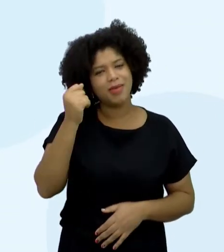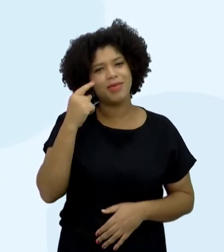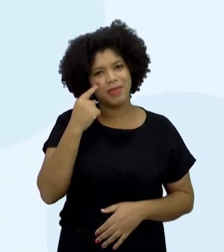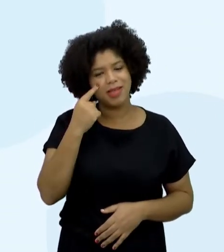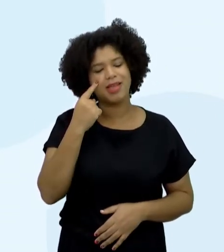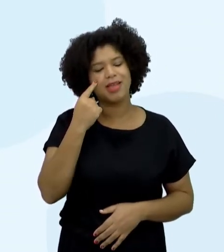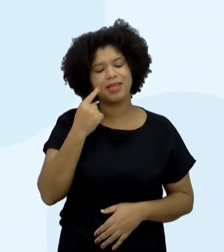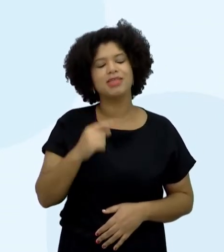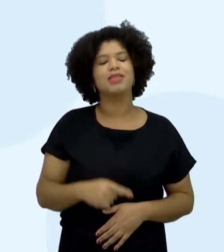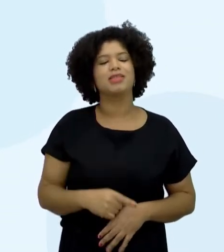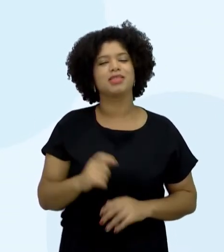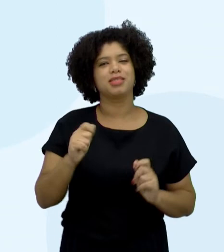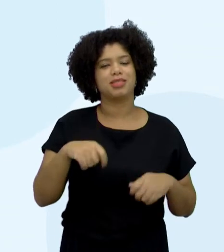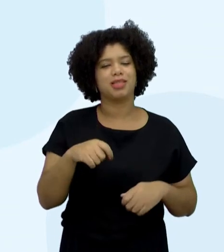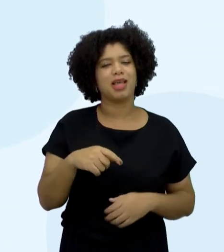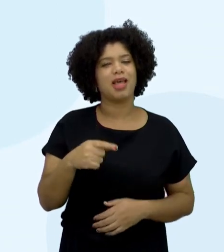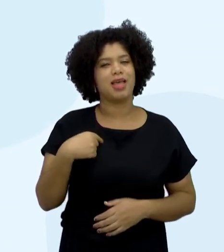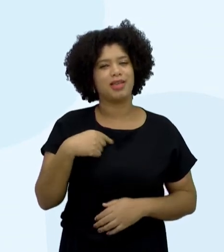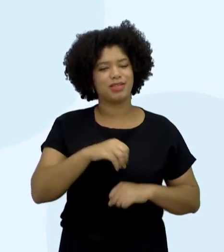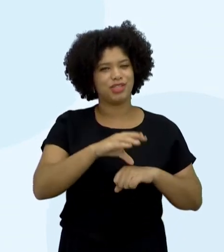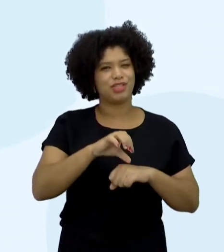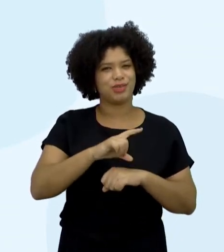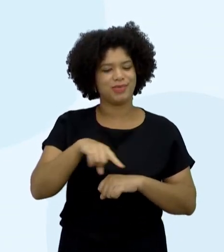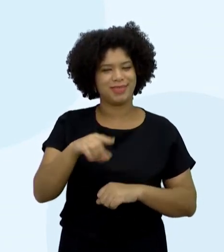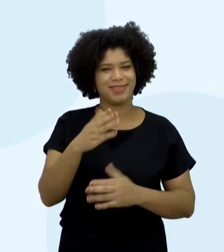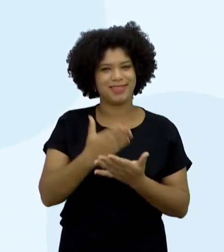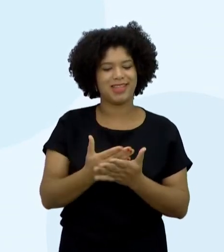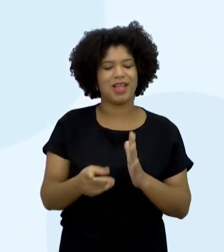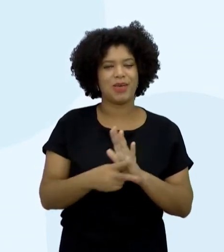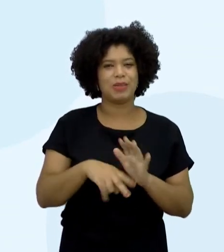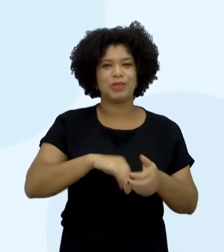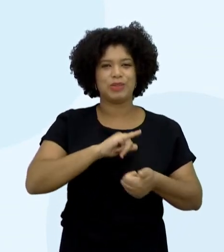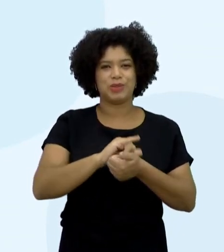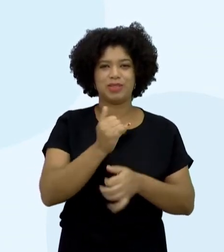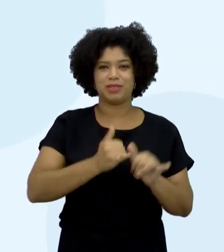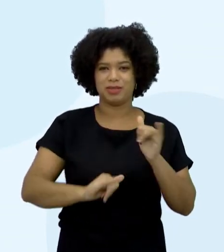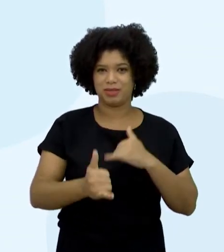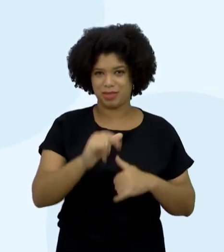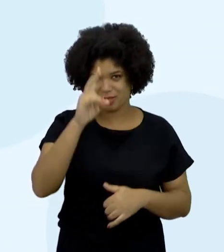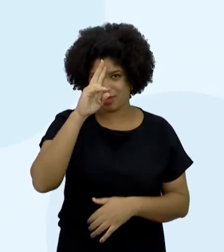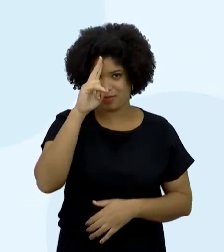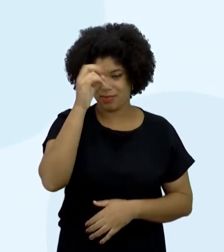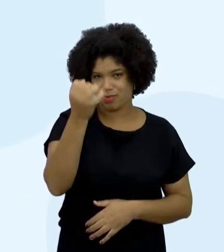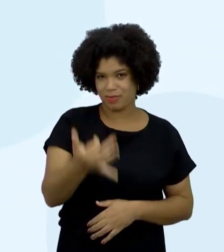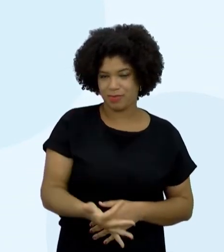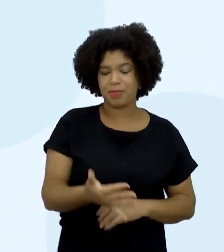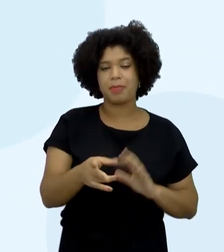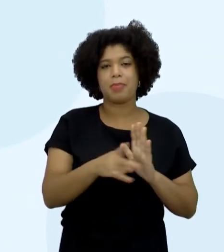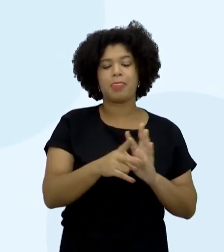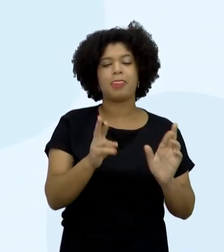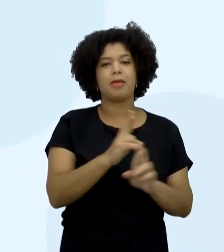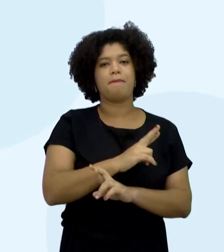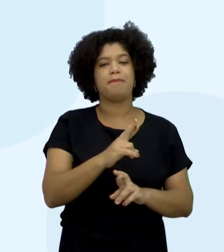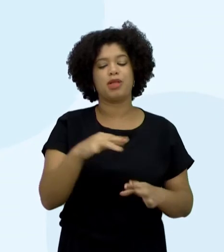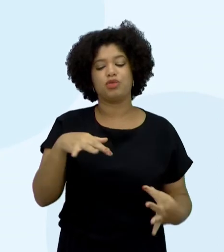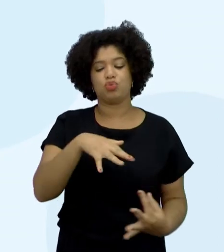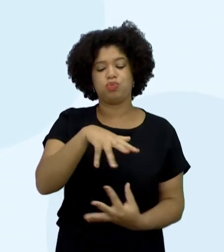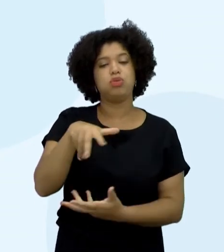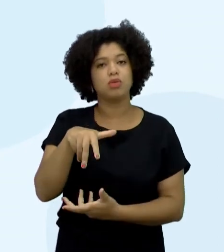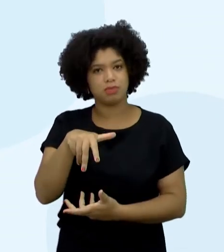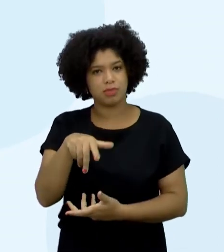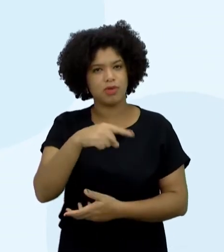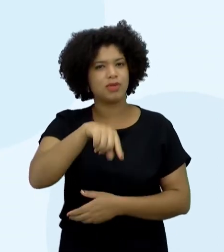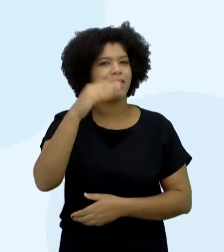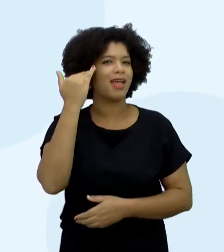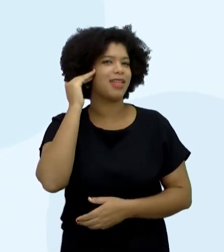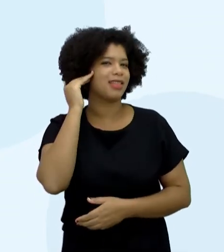nas problematizações que o professor Magno trouxe sobre eficiência energética, condicionando a luz solar em relação ao planeta, e entenda